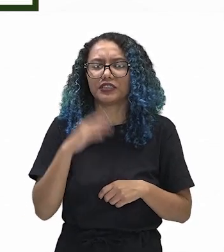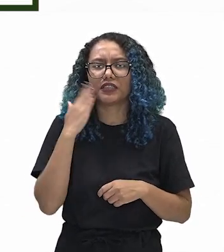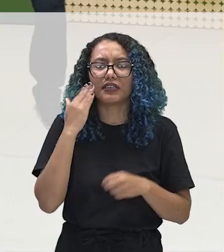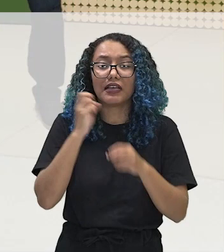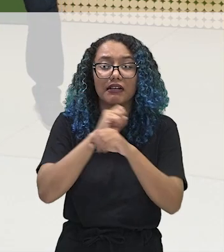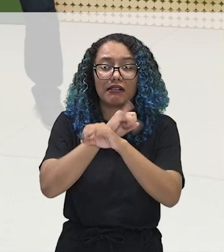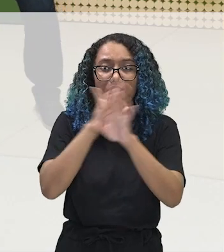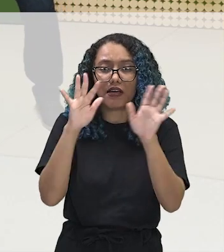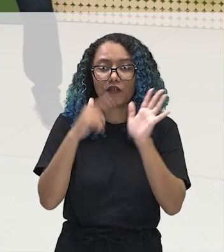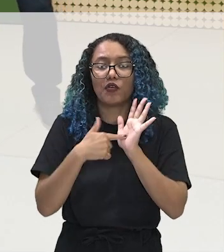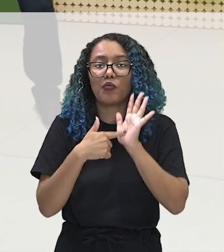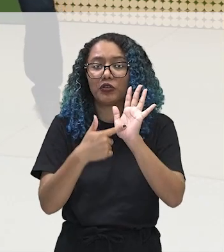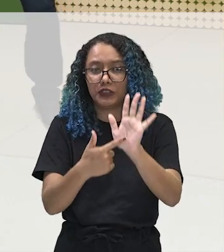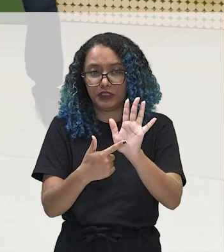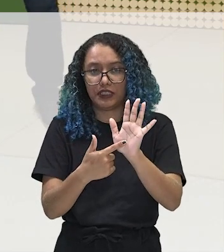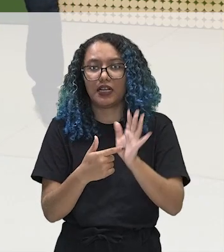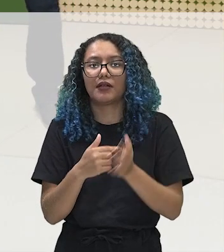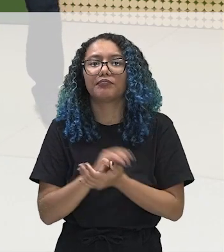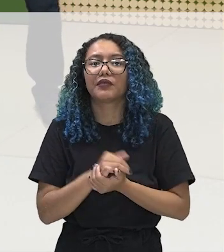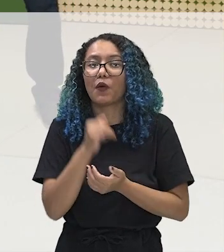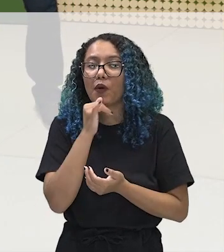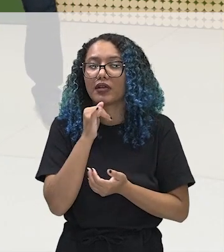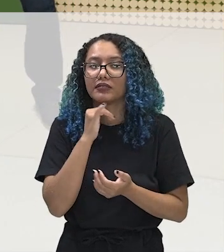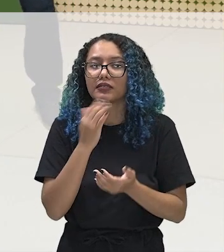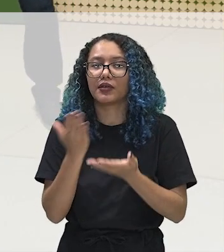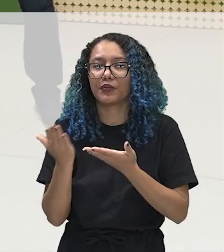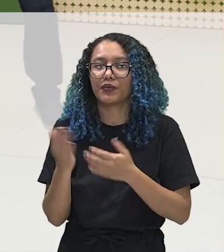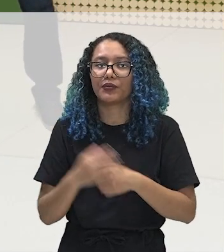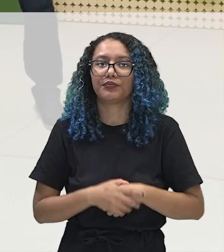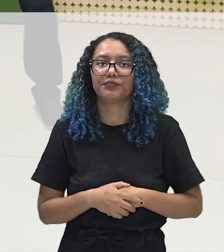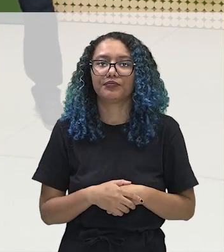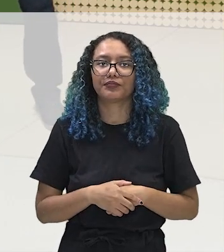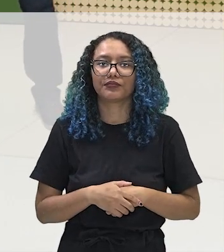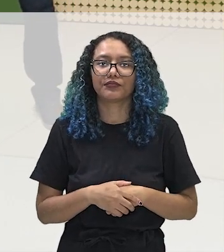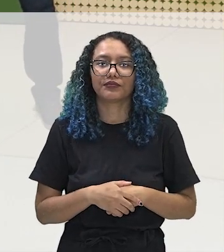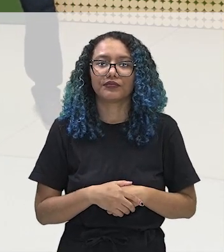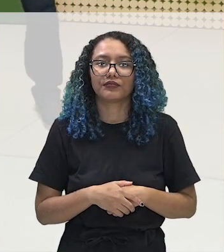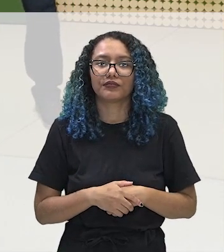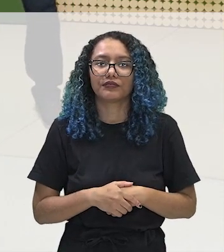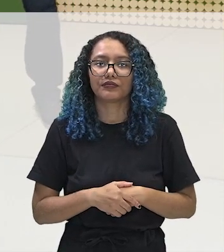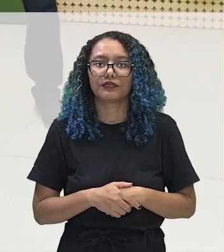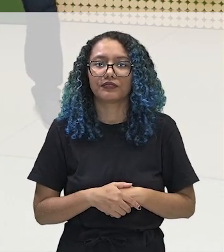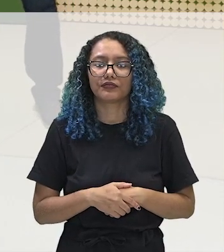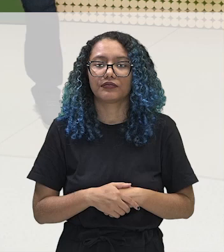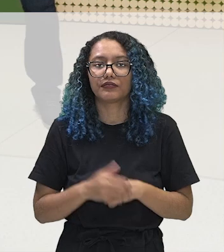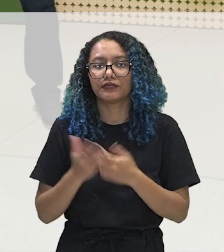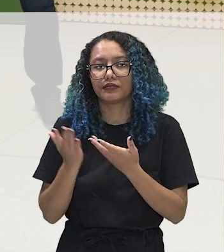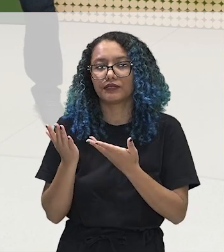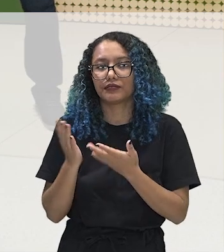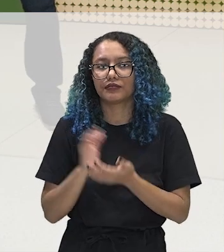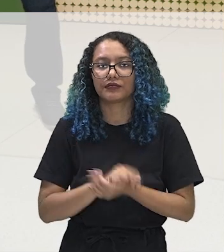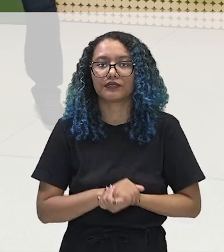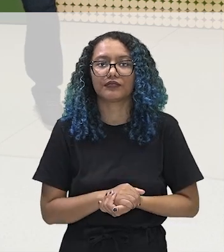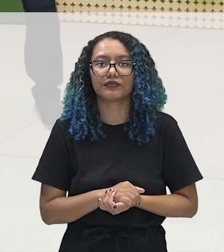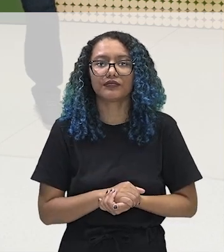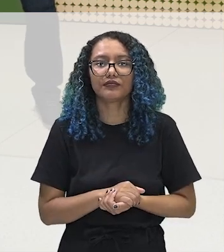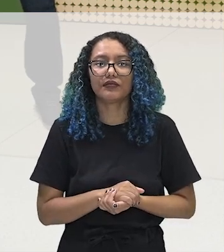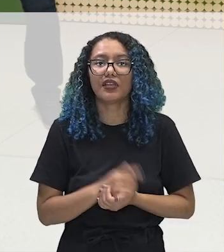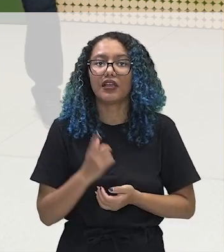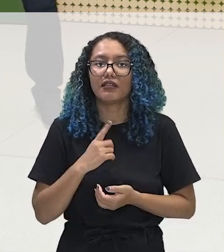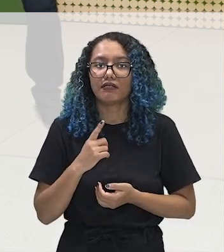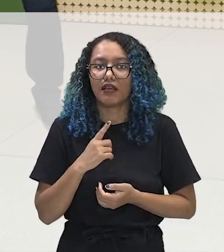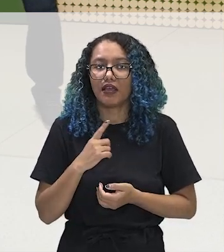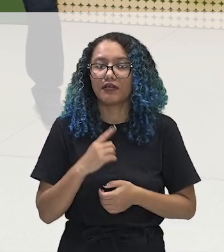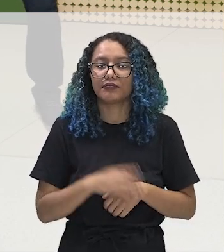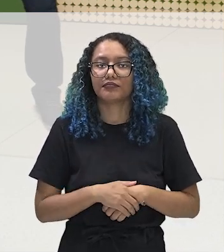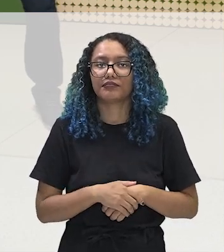tu aqui uma animação, dá só uma olhada. Aqui do meu lado, ó, vocês podem ver uma animação em que eu tenho uma bateria